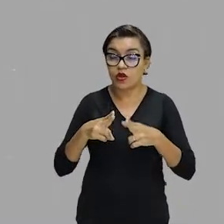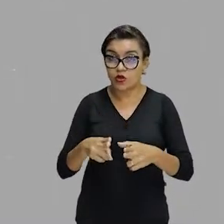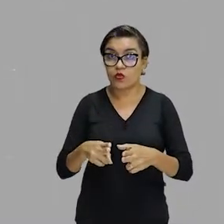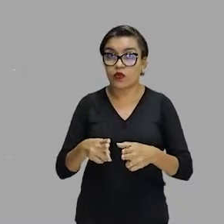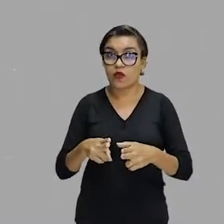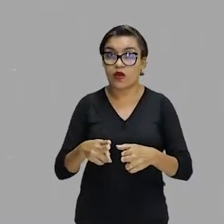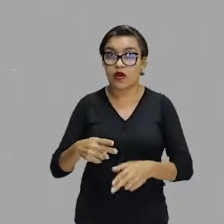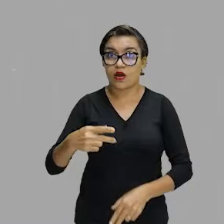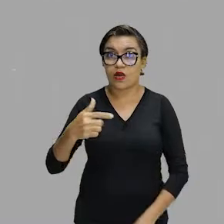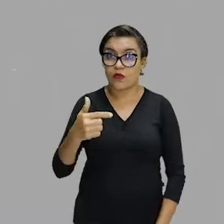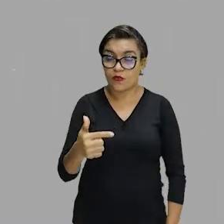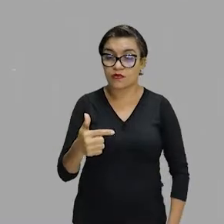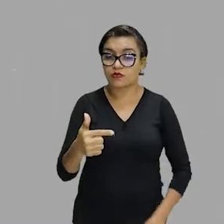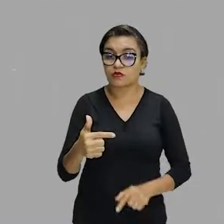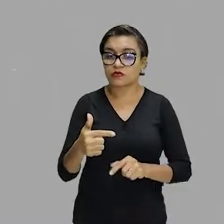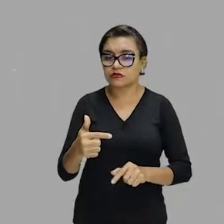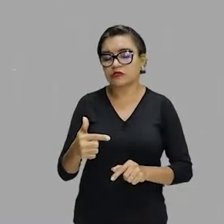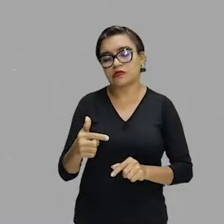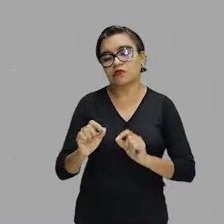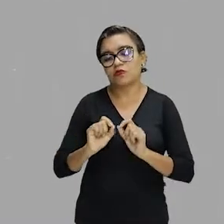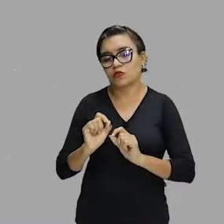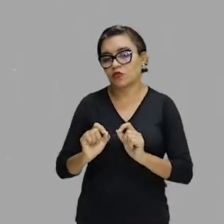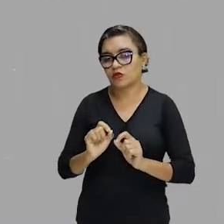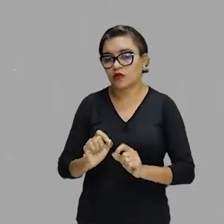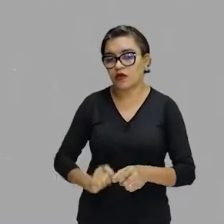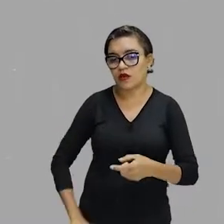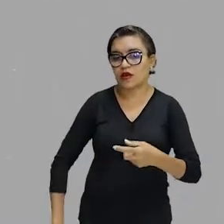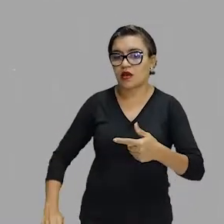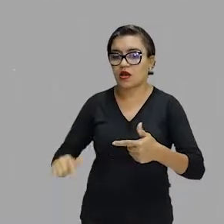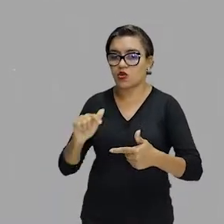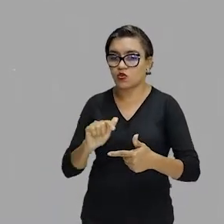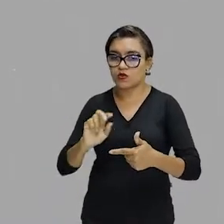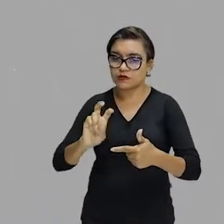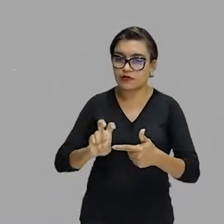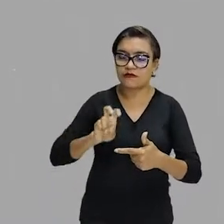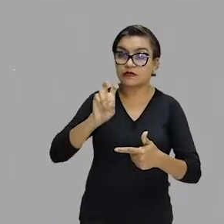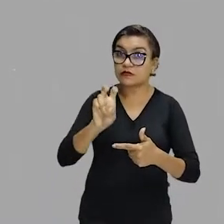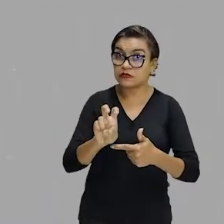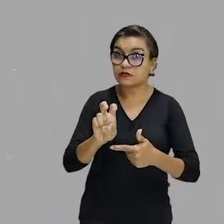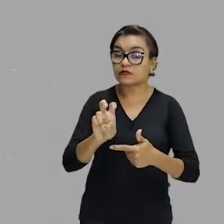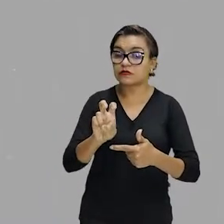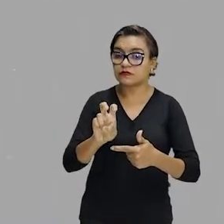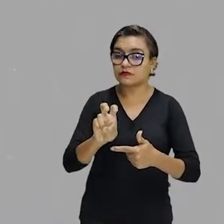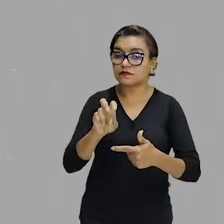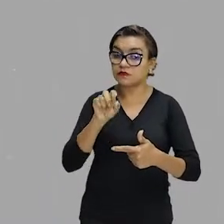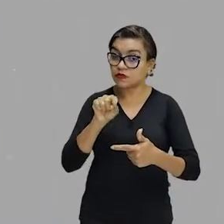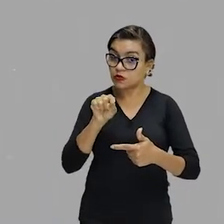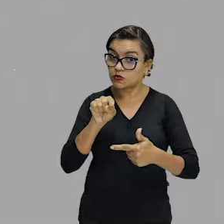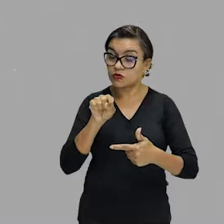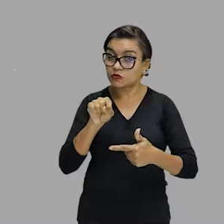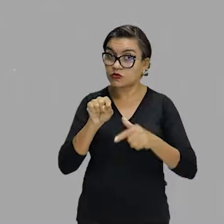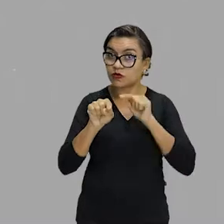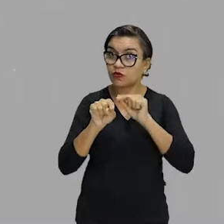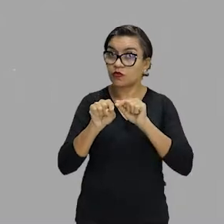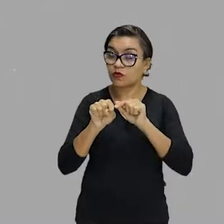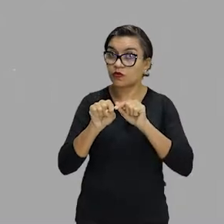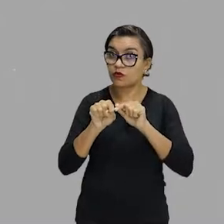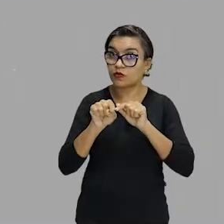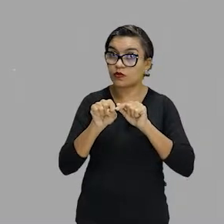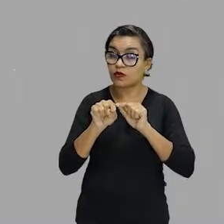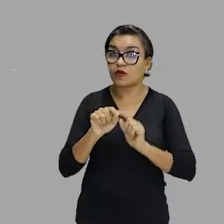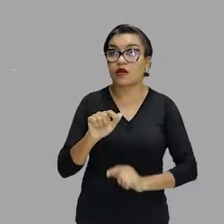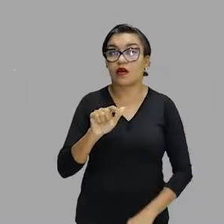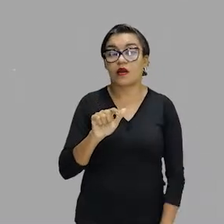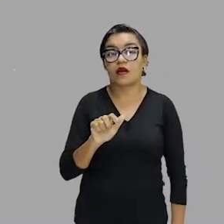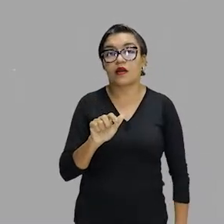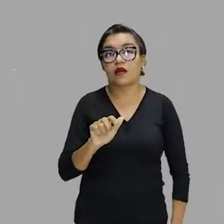e isso me permite escrever 2 elevado à quinta. E esse 5 lá no expoente nada mais é do que o